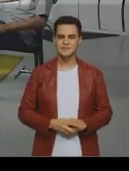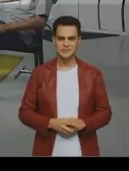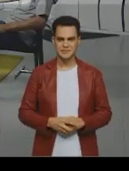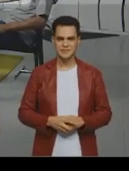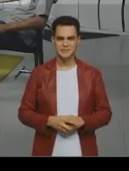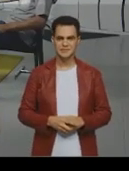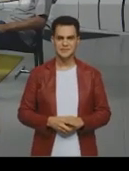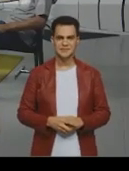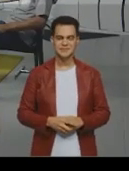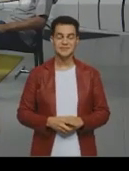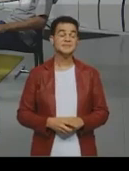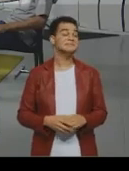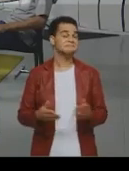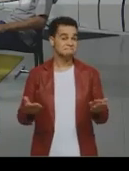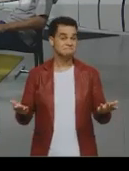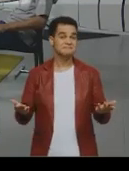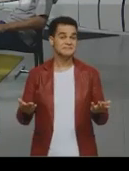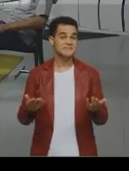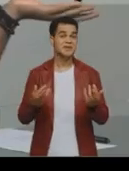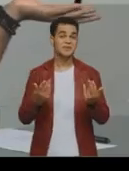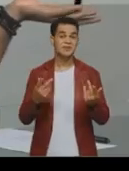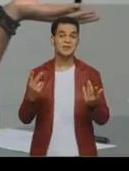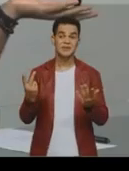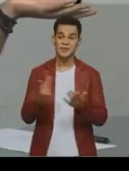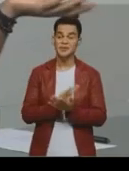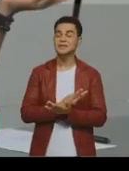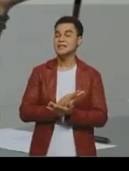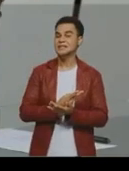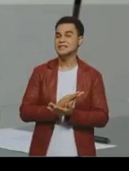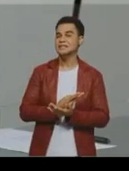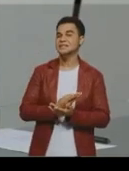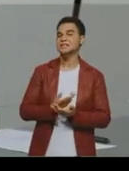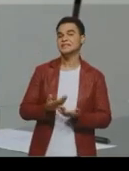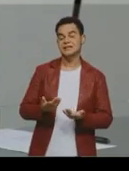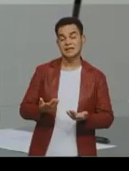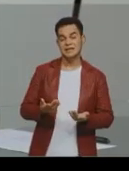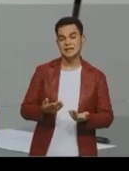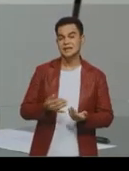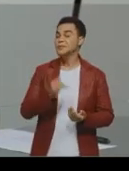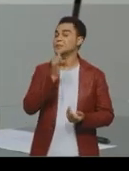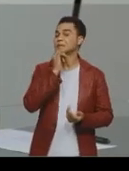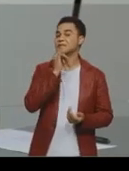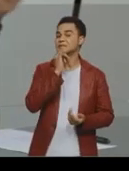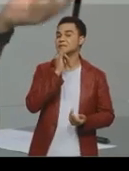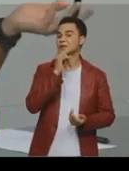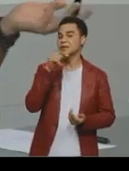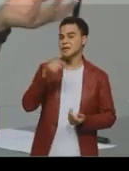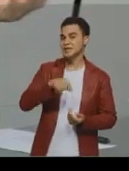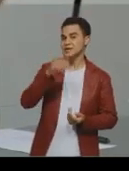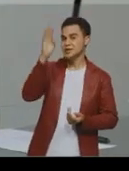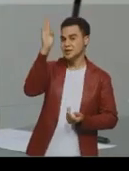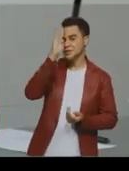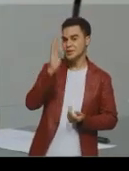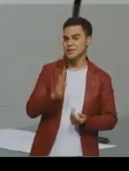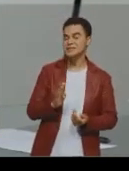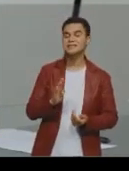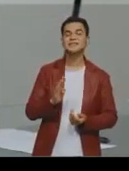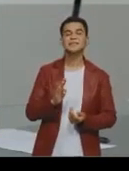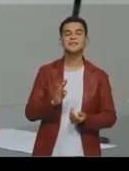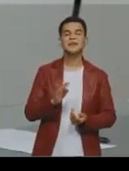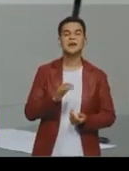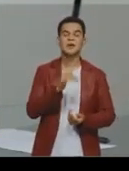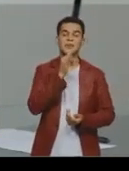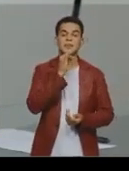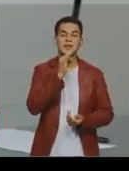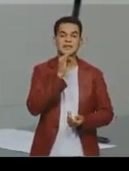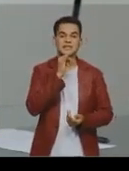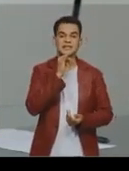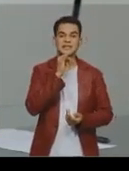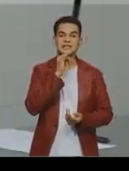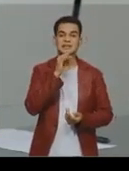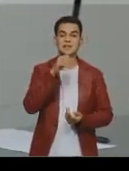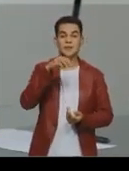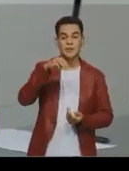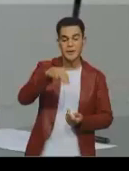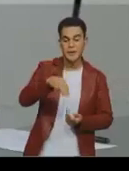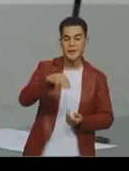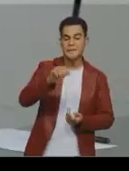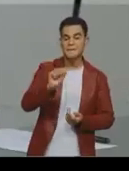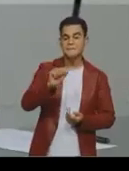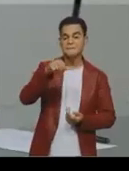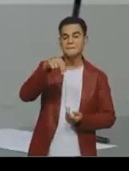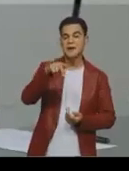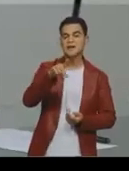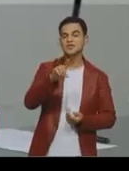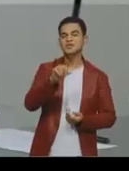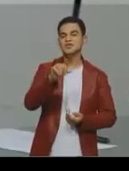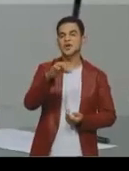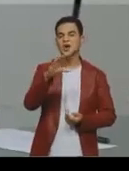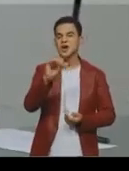né? Igual a gente pode pegar aqui, por exemplo, o Brasil, Bruno, quando a gente tem a questão da mandioca, o mesmo país que fala a